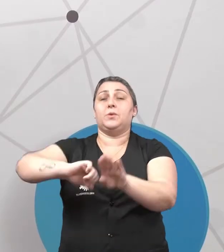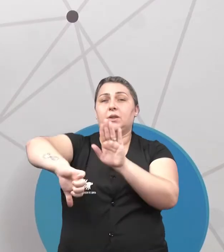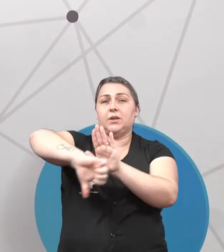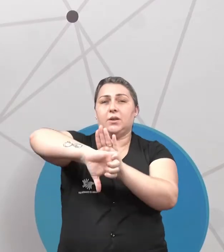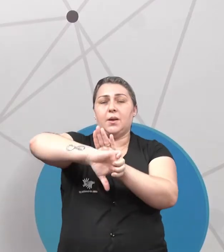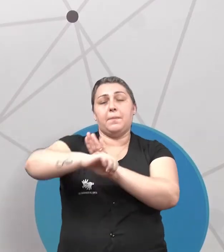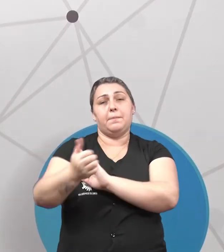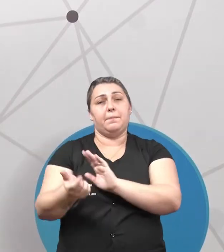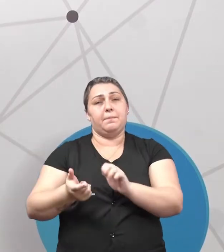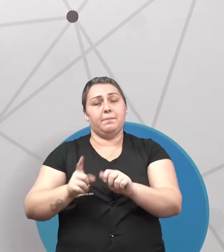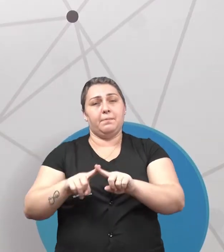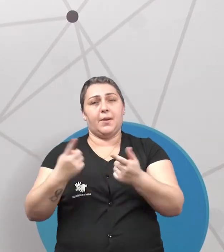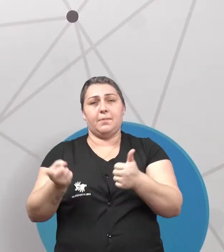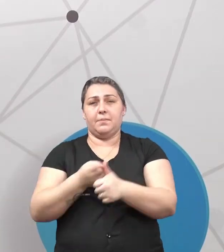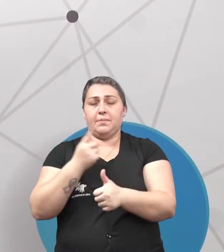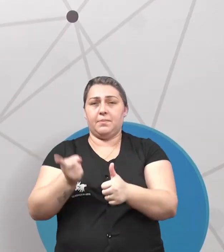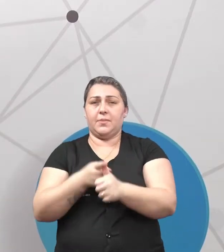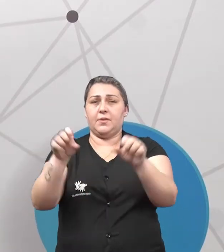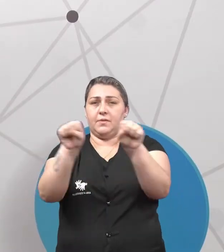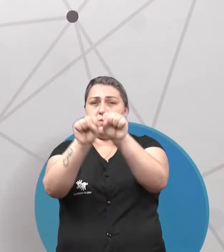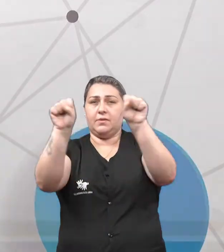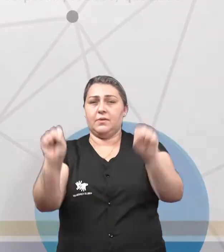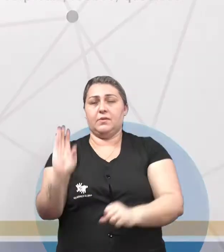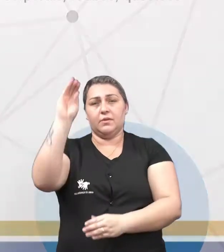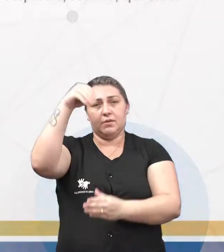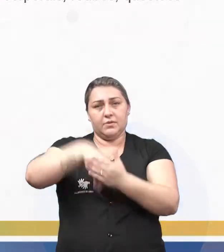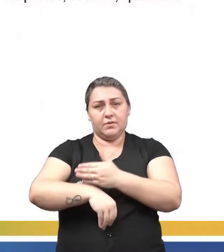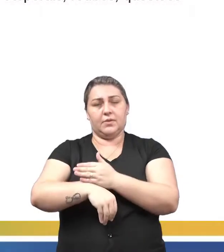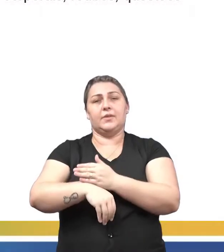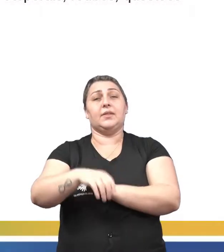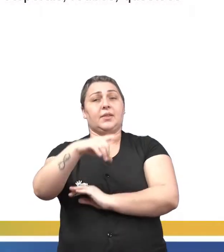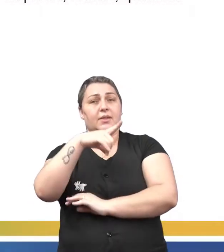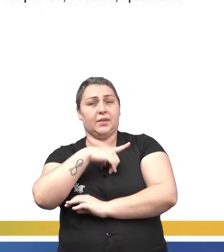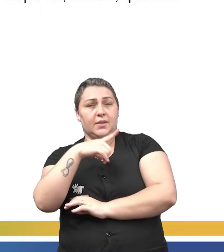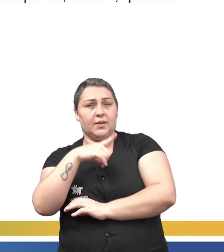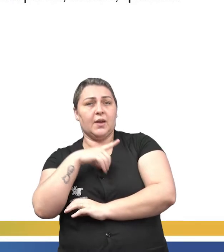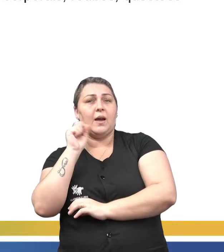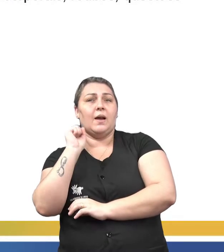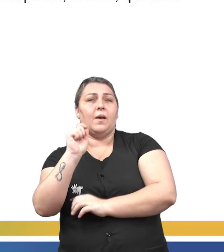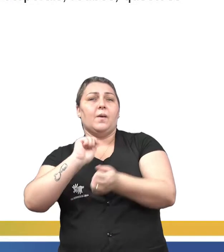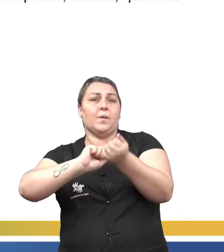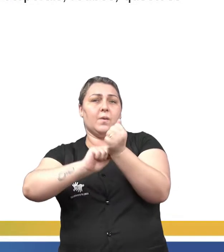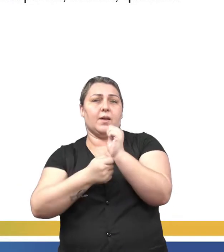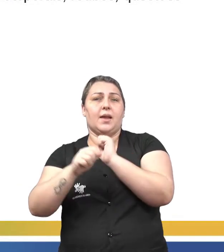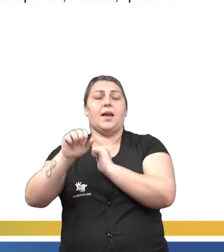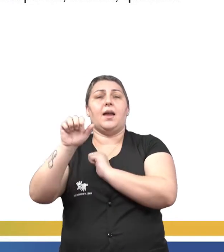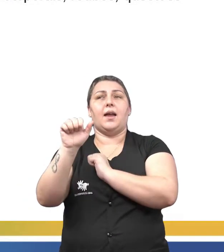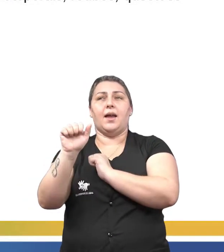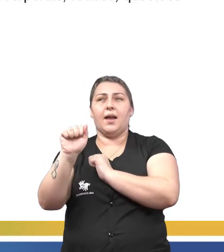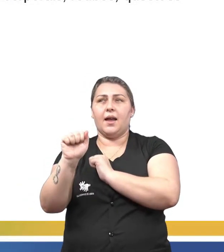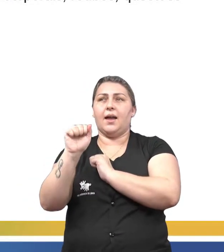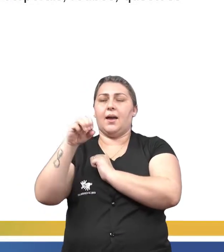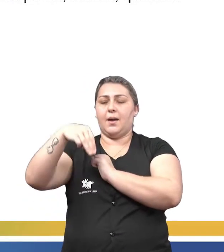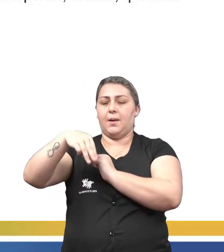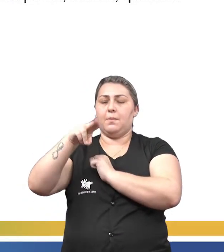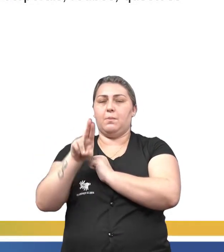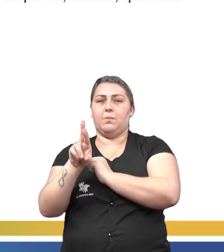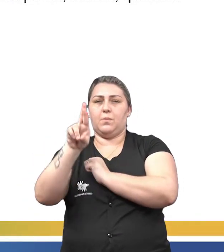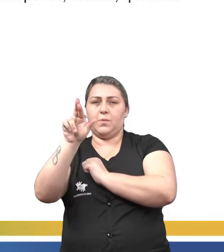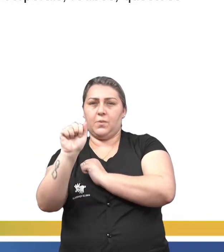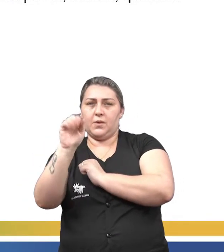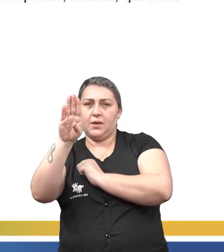foi a primeira vez que foi sistematizado. Entre eles está, então, o Código de Hammurabi, que reuniu em